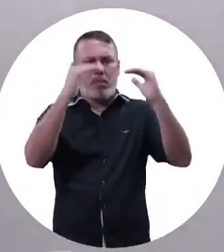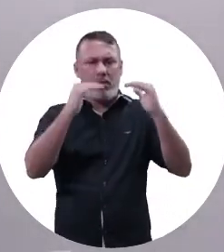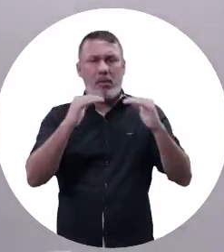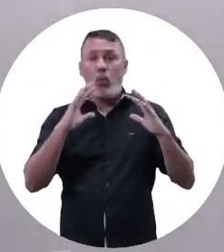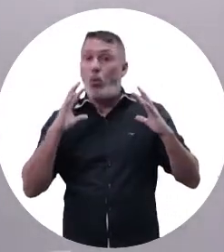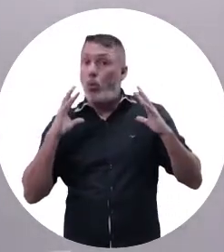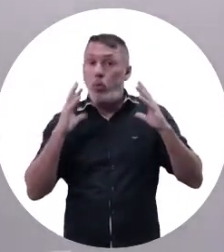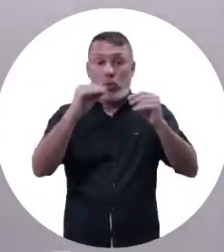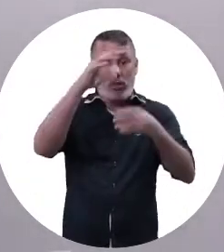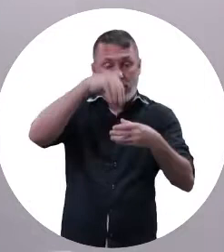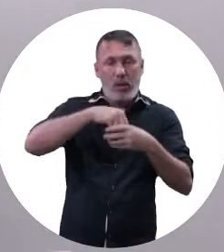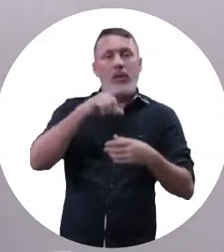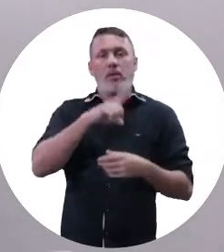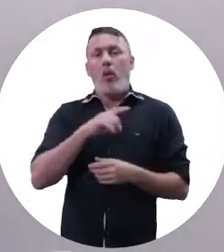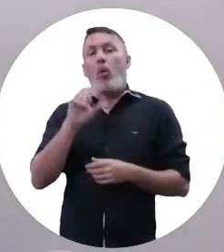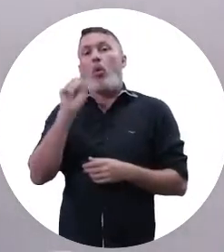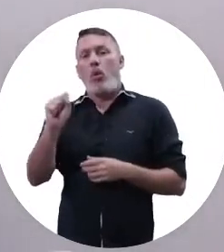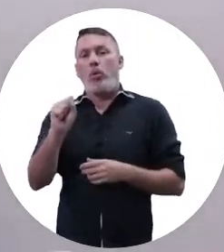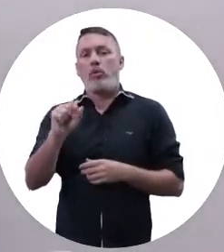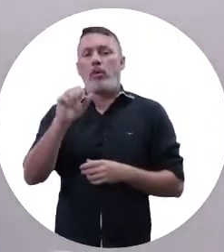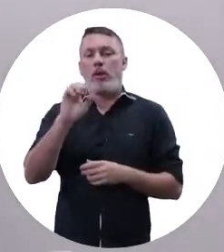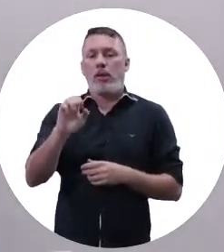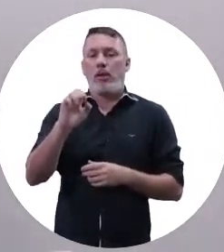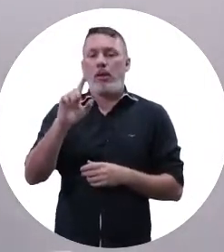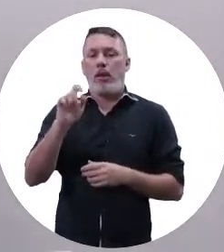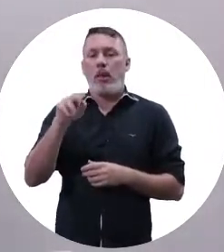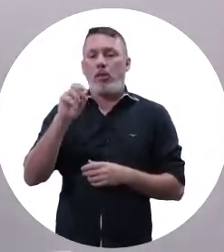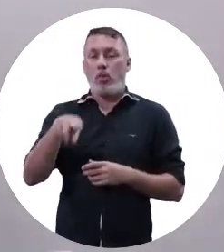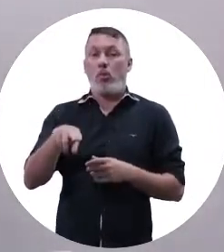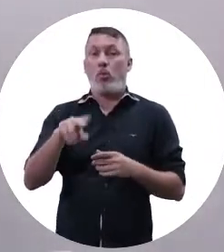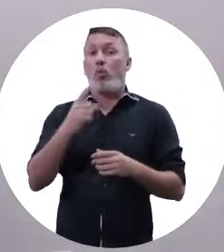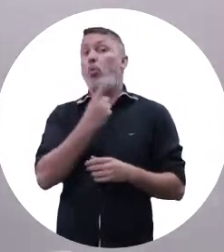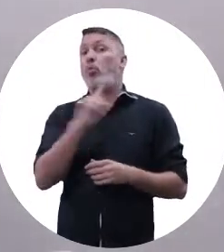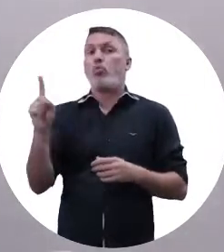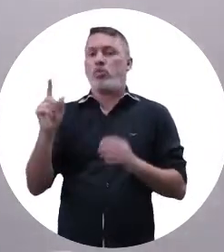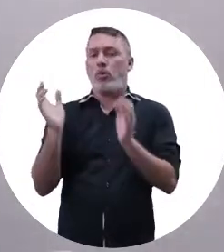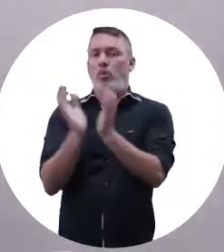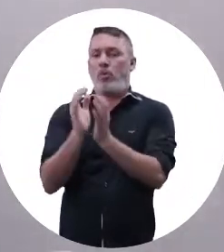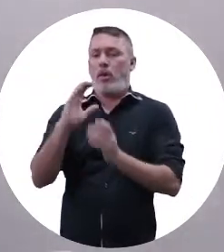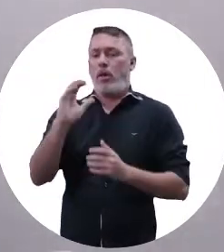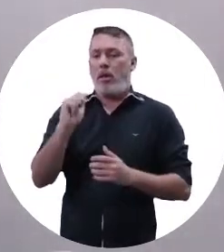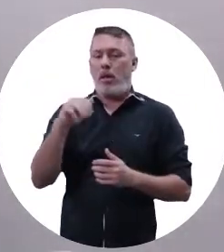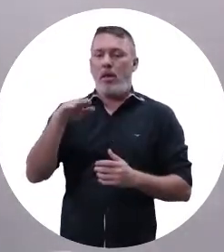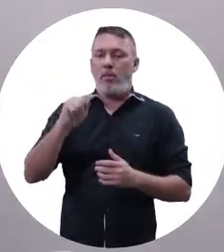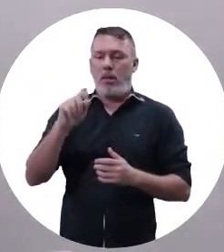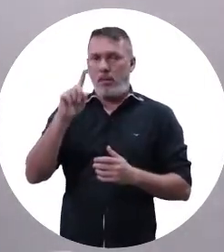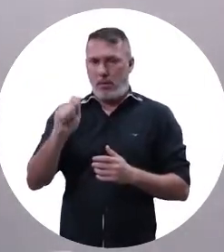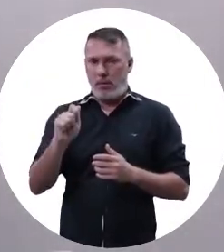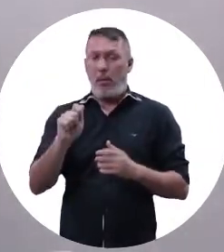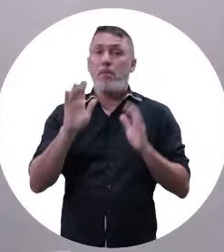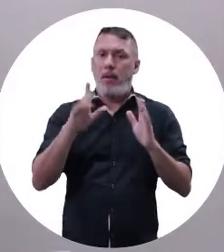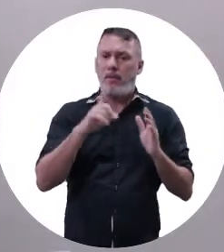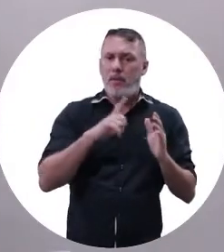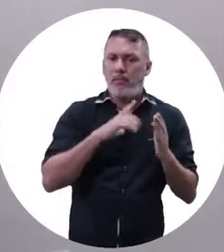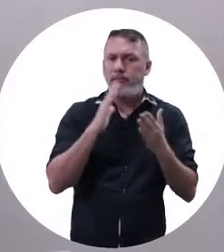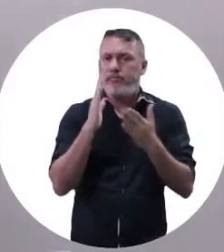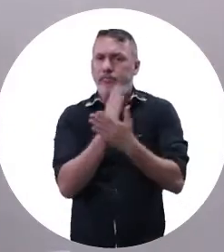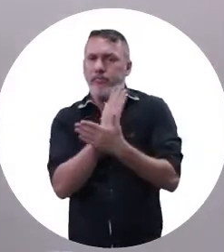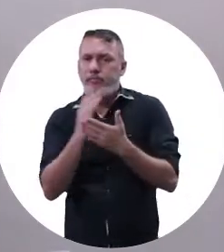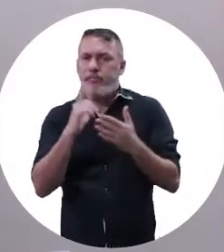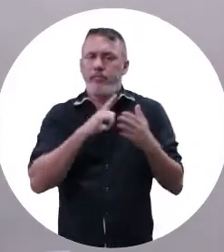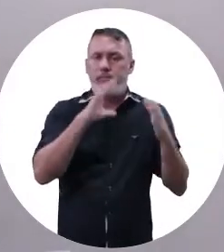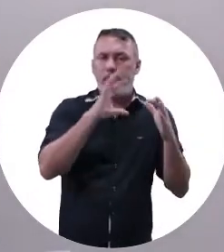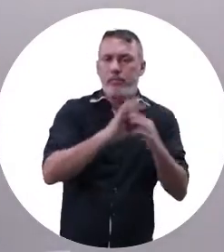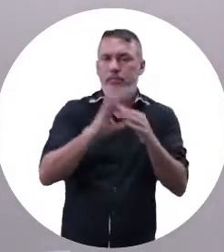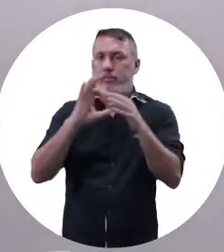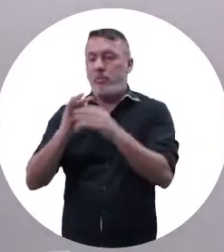tendem a ter 8 elétrons na sua última camada, levando em consideração que alguns estão